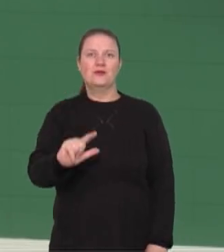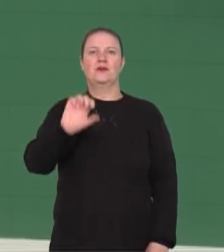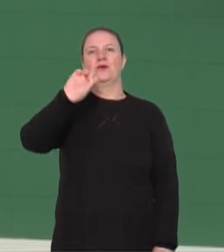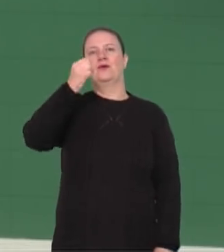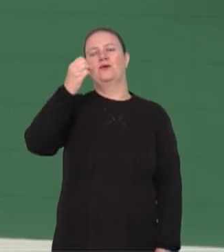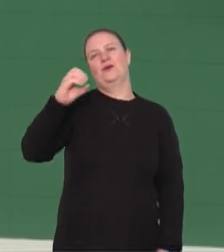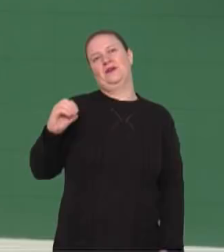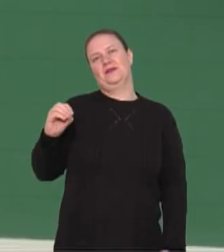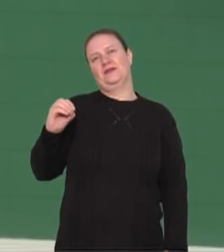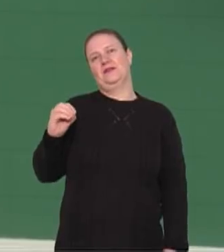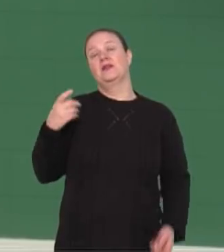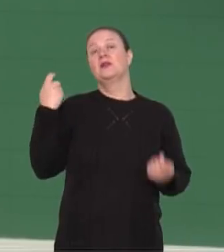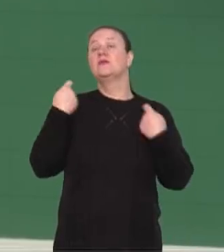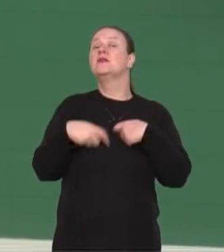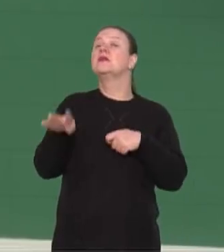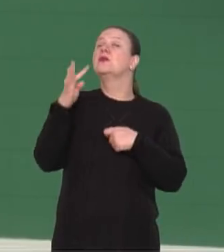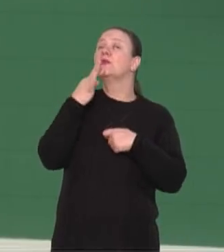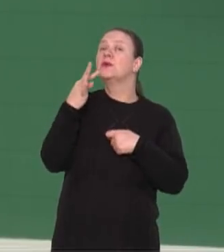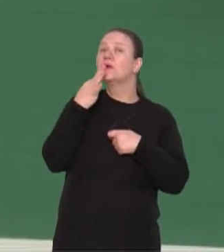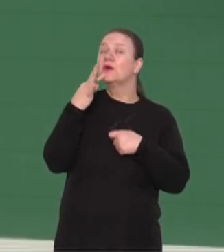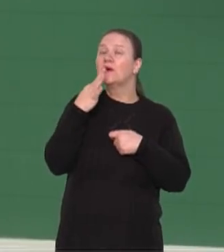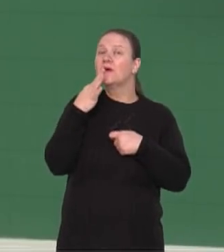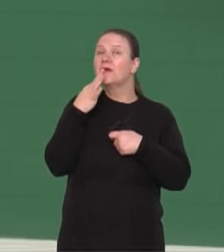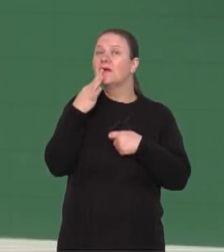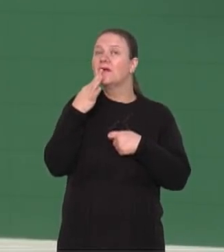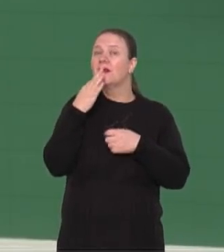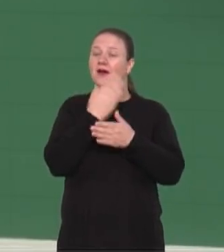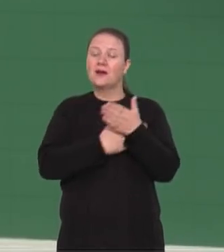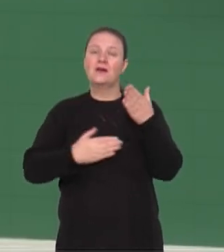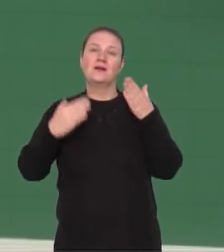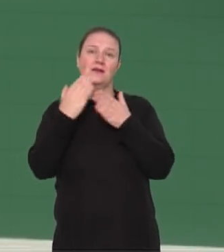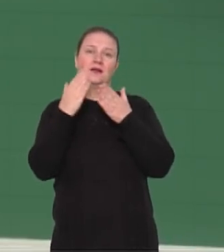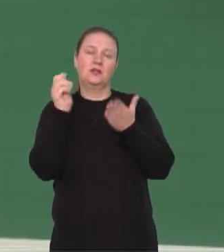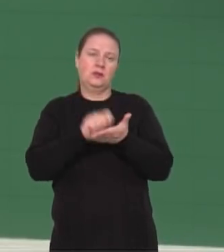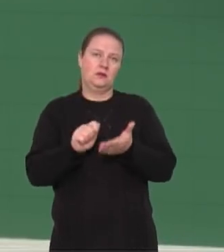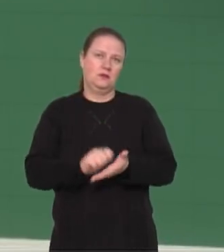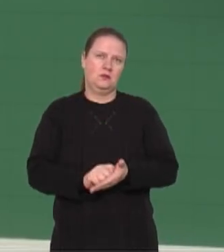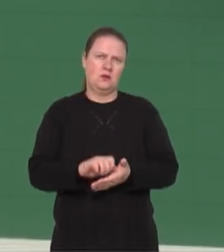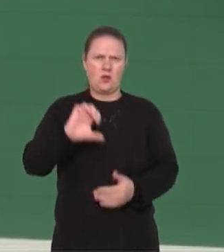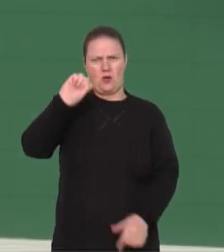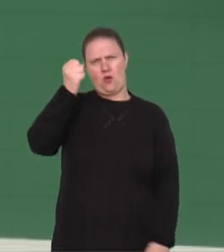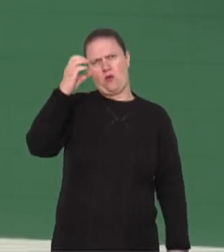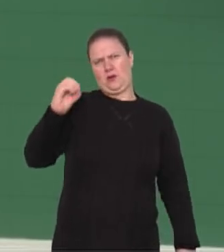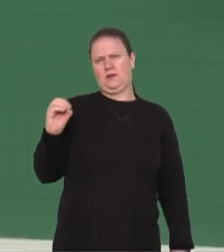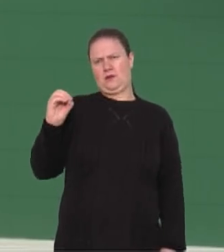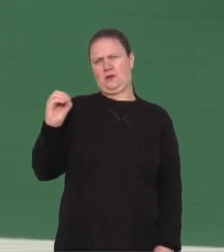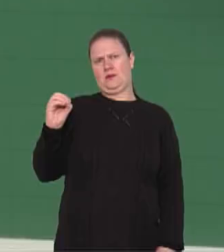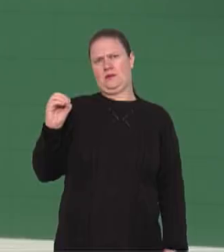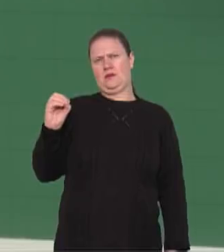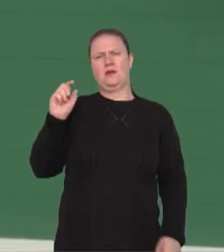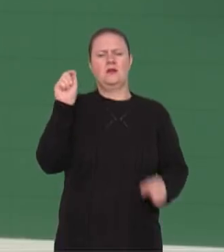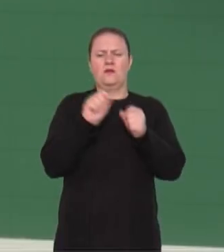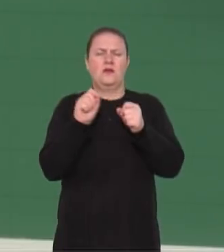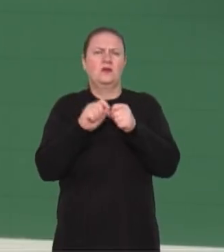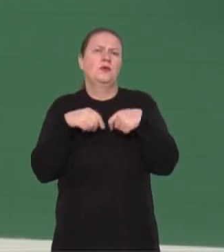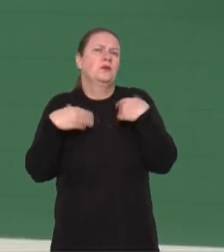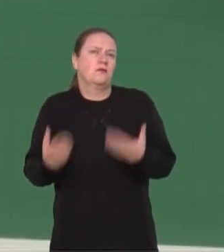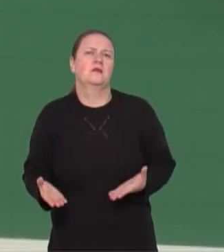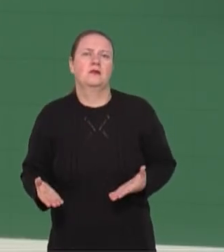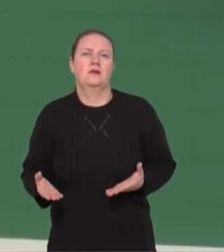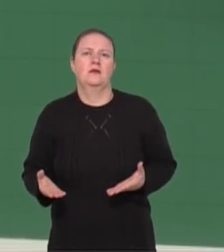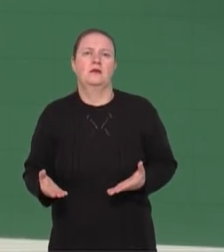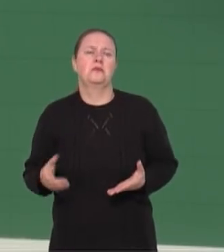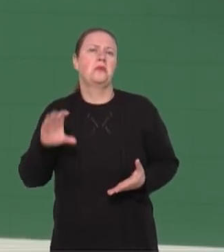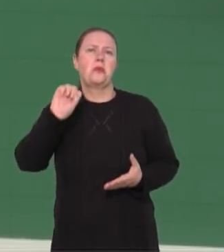que ter um pouquinho de conhecimento de mundo extraverbal. Né? Ele fez 80 gols ou ele fez 80 pontos no